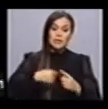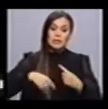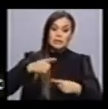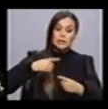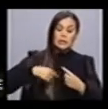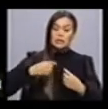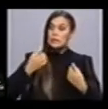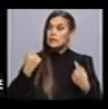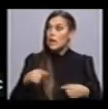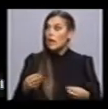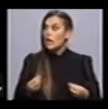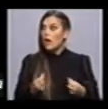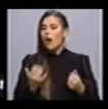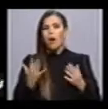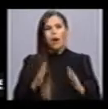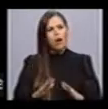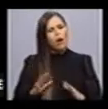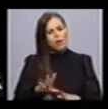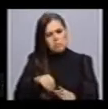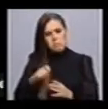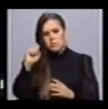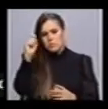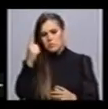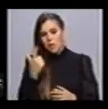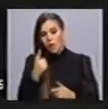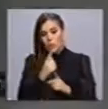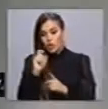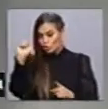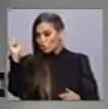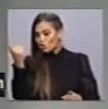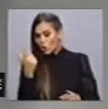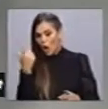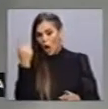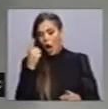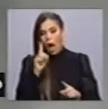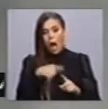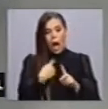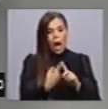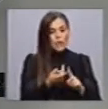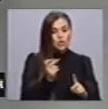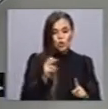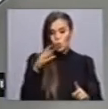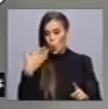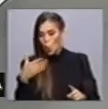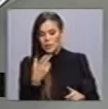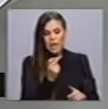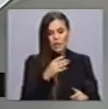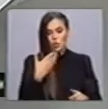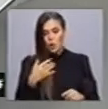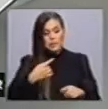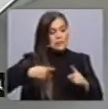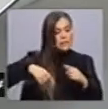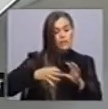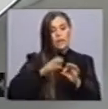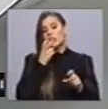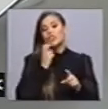muito pacíficos no Sol. O nosso Sol, a cada 11 anos, tem precisamente o seu ciclo energético. Este ciclo